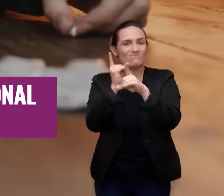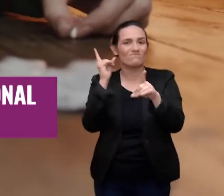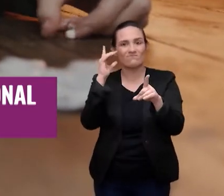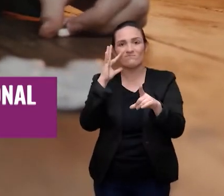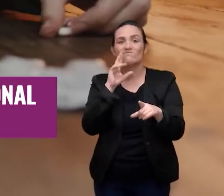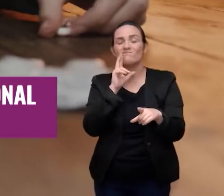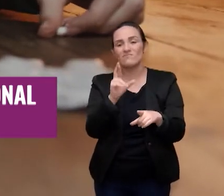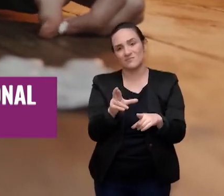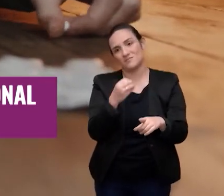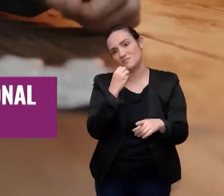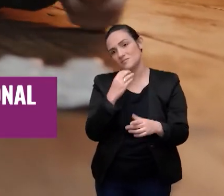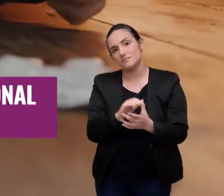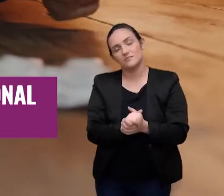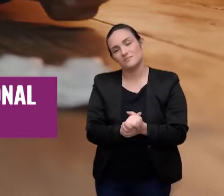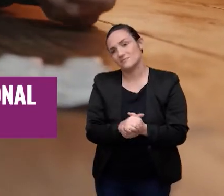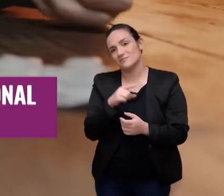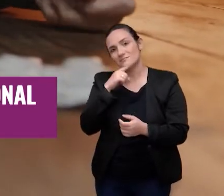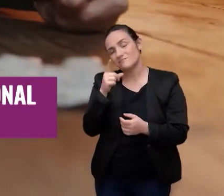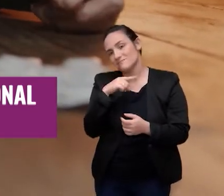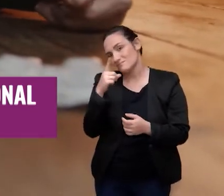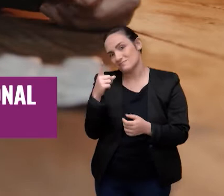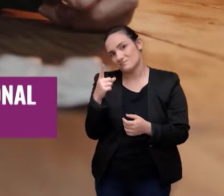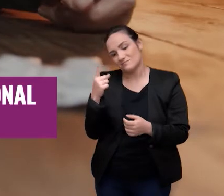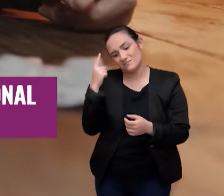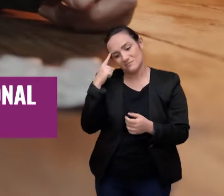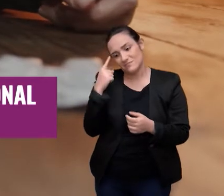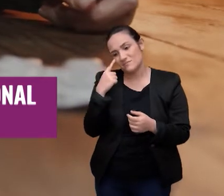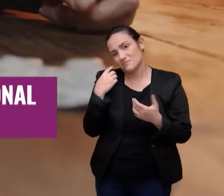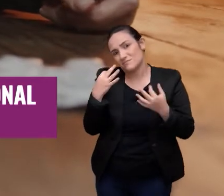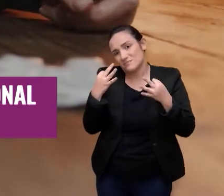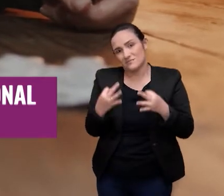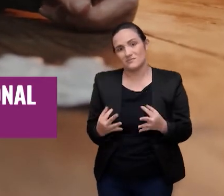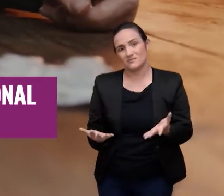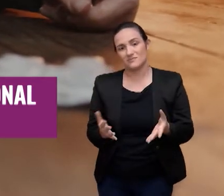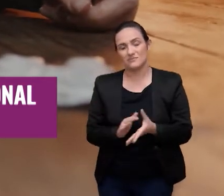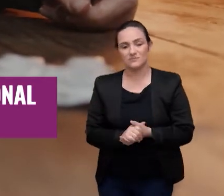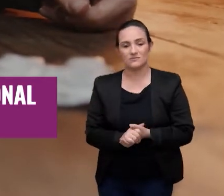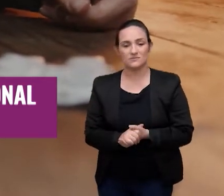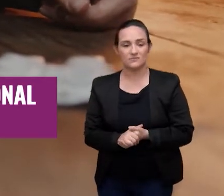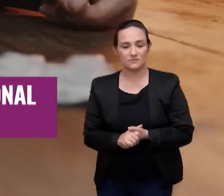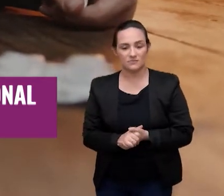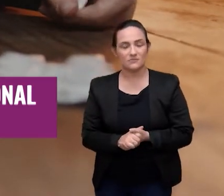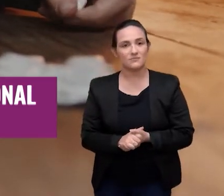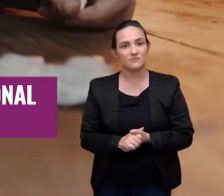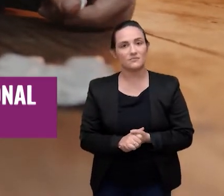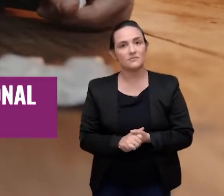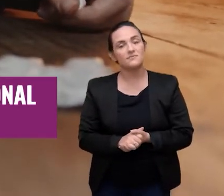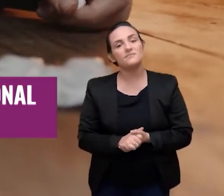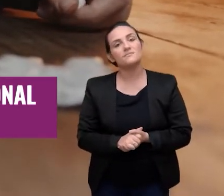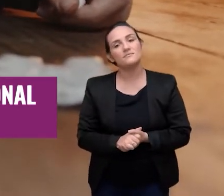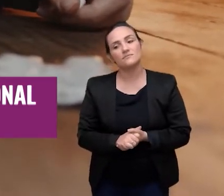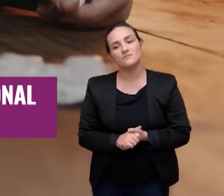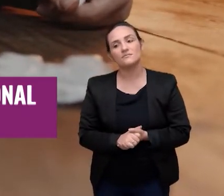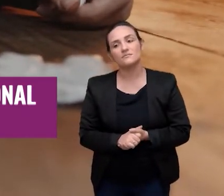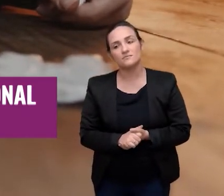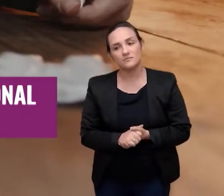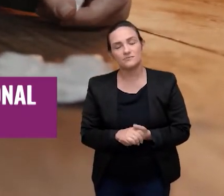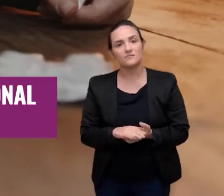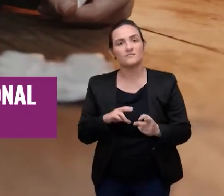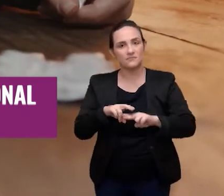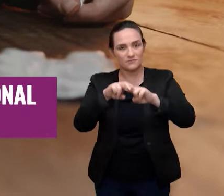Então, esse é o estado que as pessoas chegam, né? Um estado de sofrimento, de perturbação